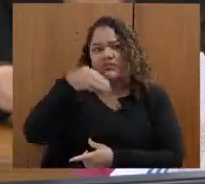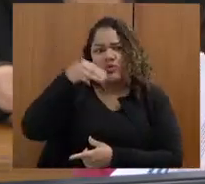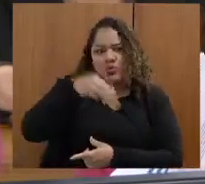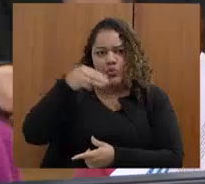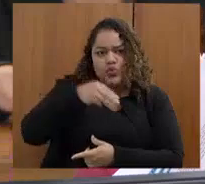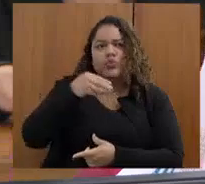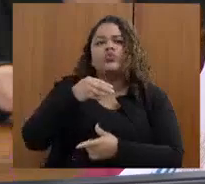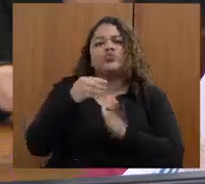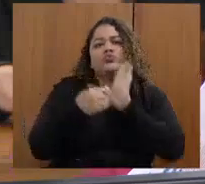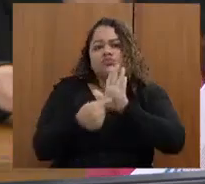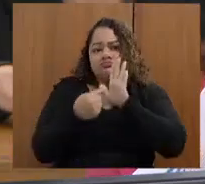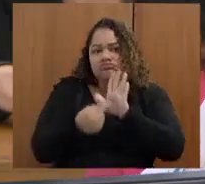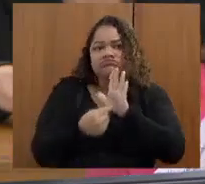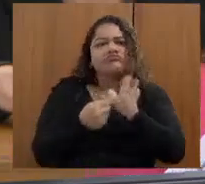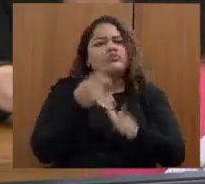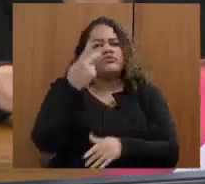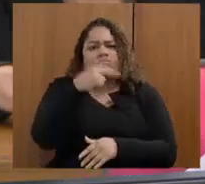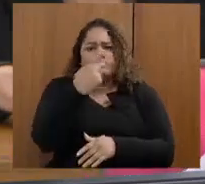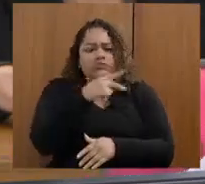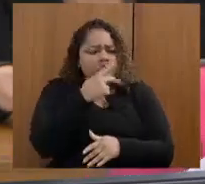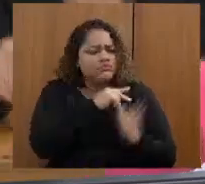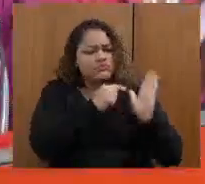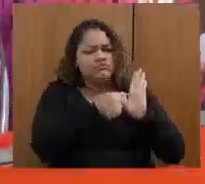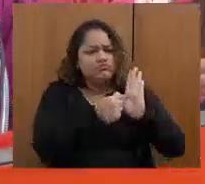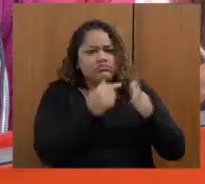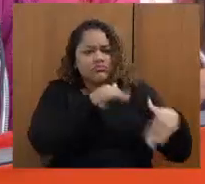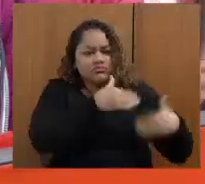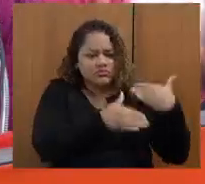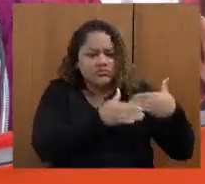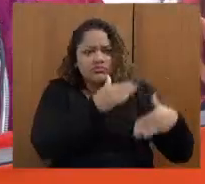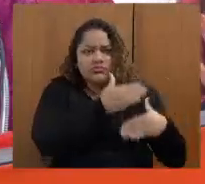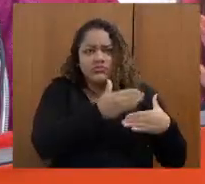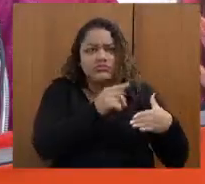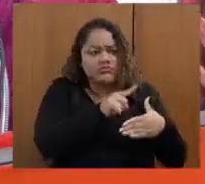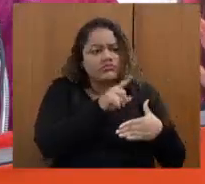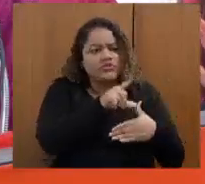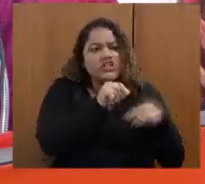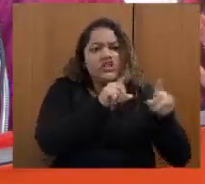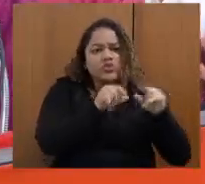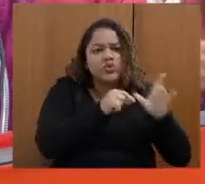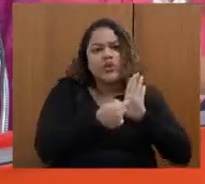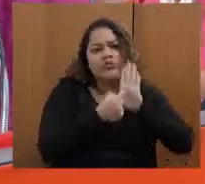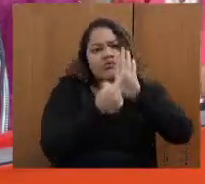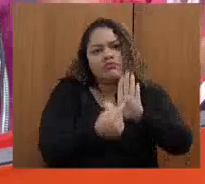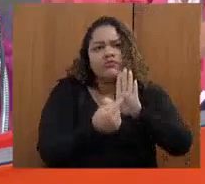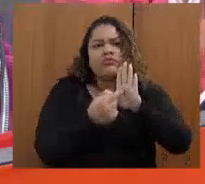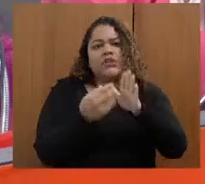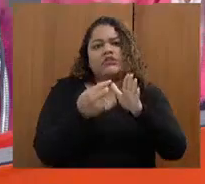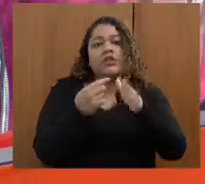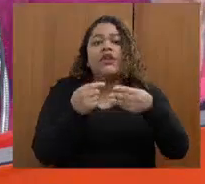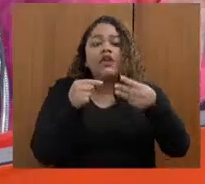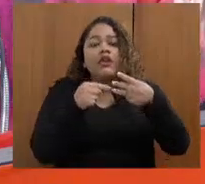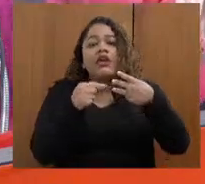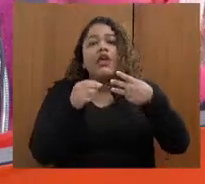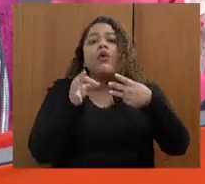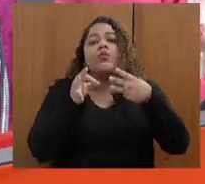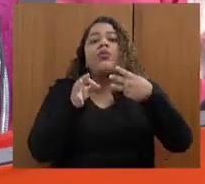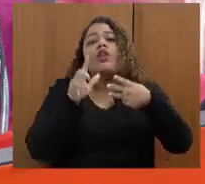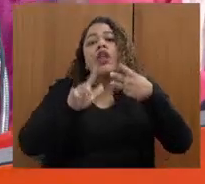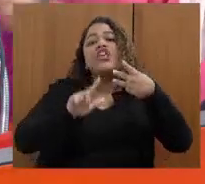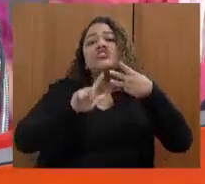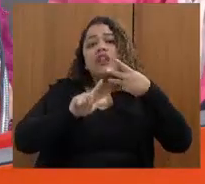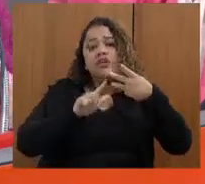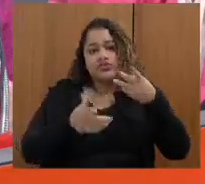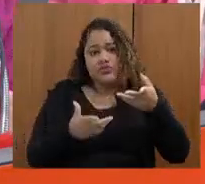você trouxe toda a sua tudo que você julgou necessário apresentar ao poder legislativo agora é a pergunta do